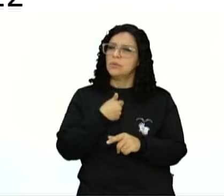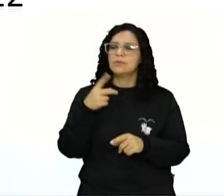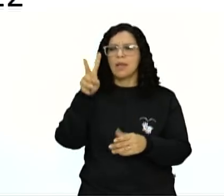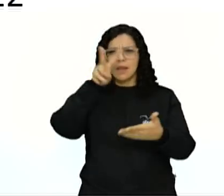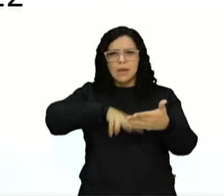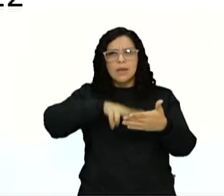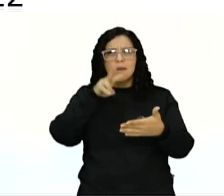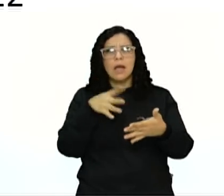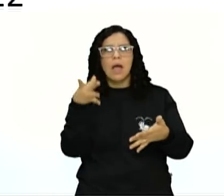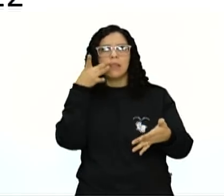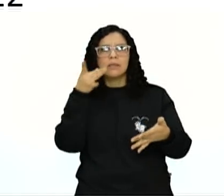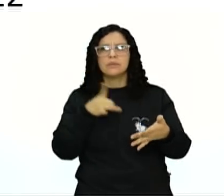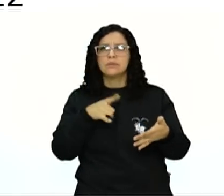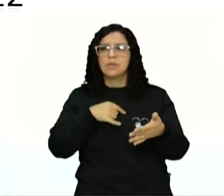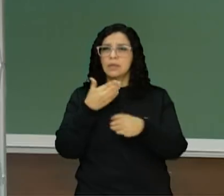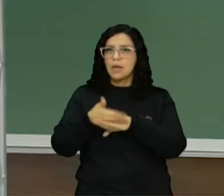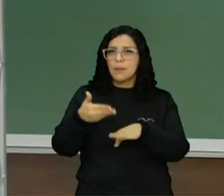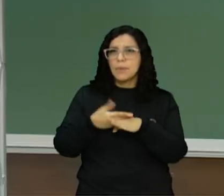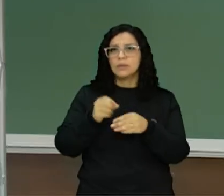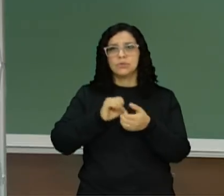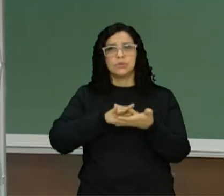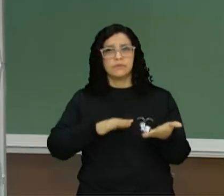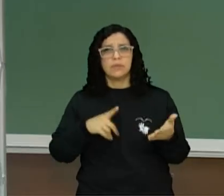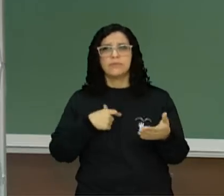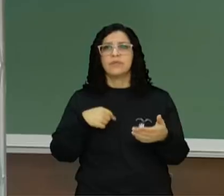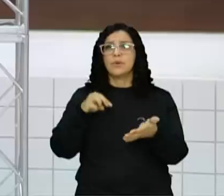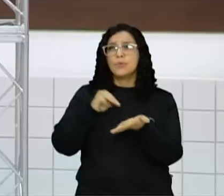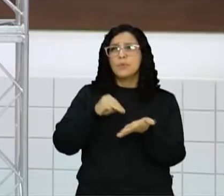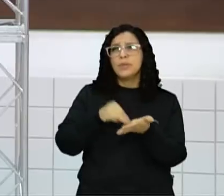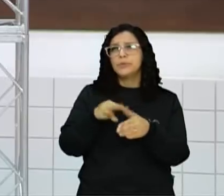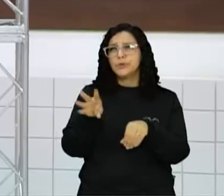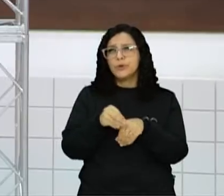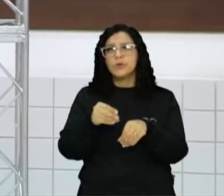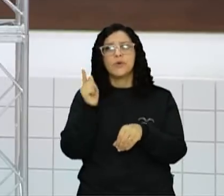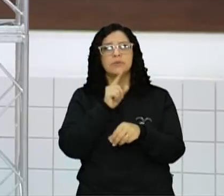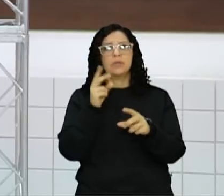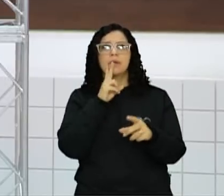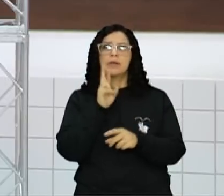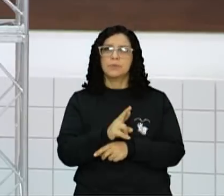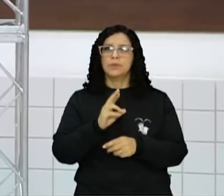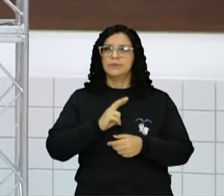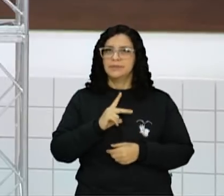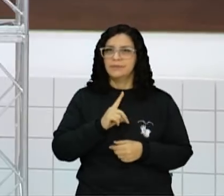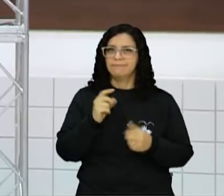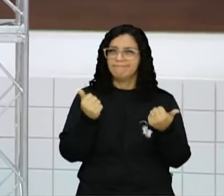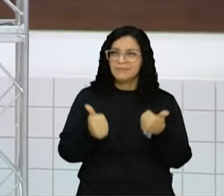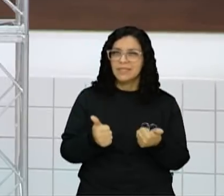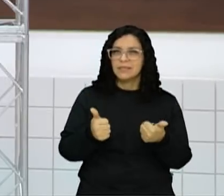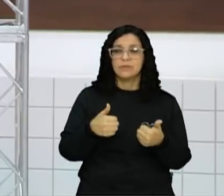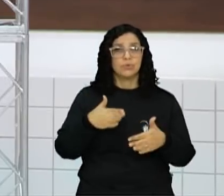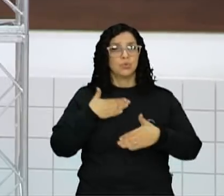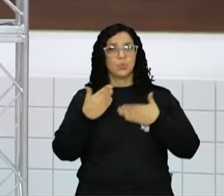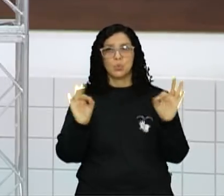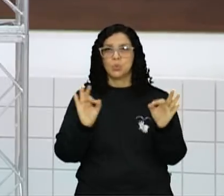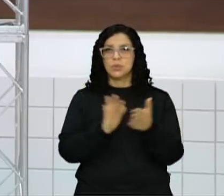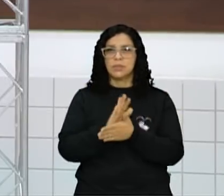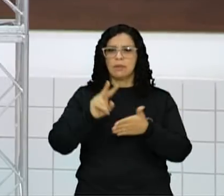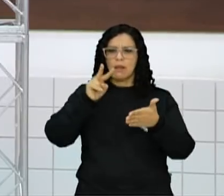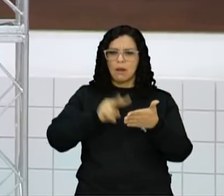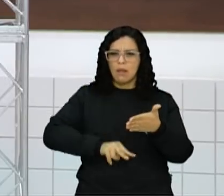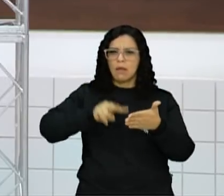ler com atenção o exercício e tiver o mínimo de conhecimento, já consegue fazer. Legal? Não se assuste.